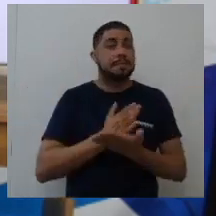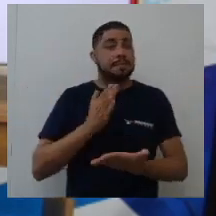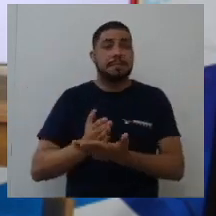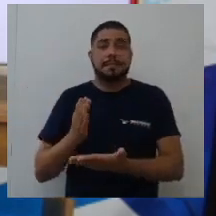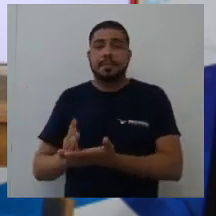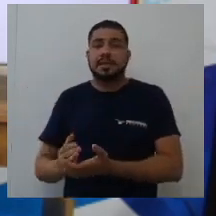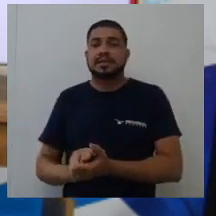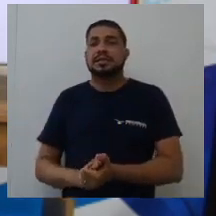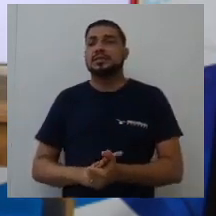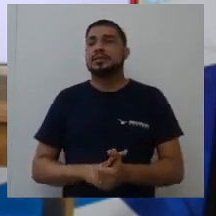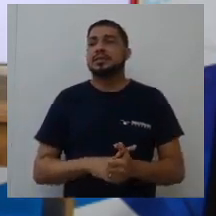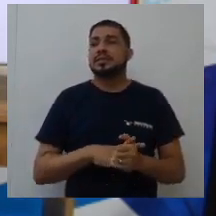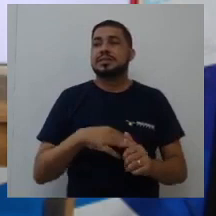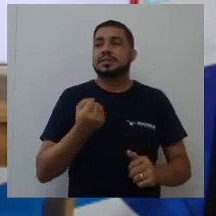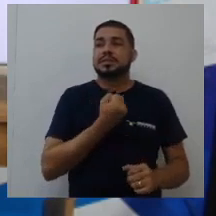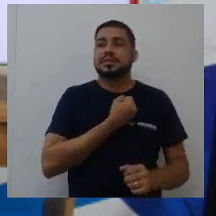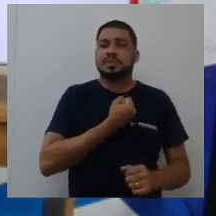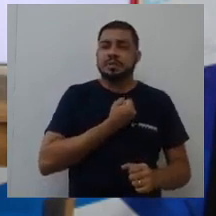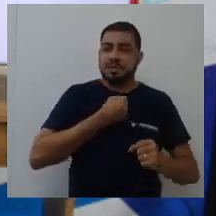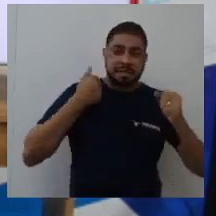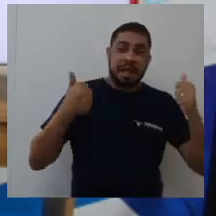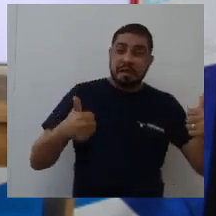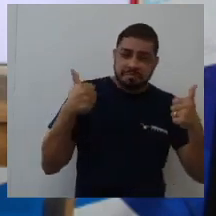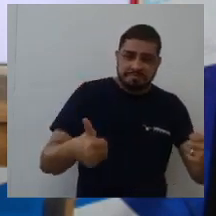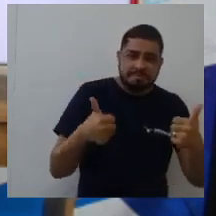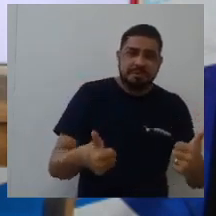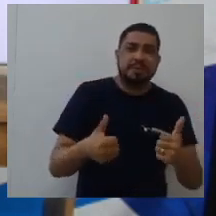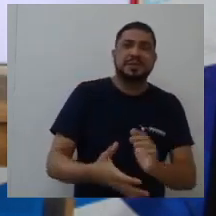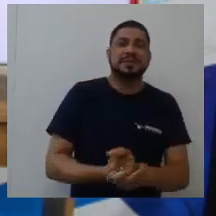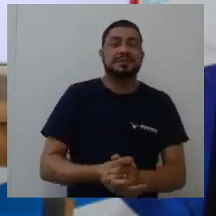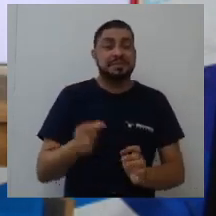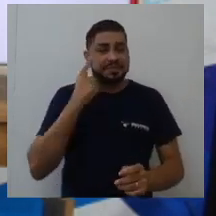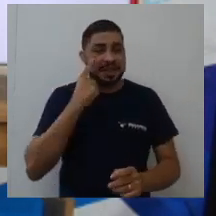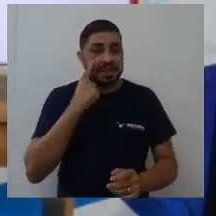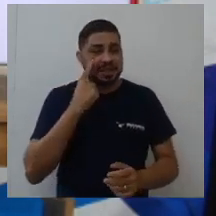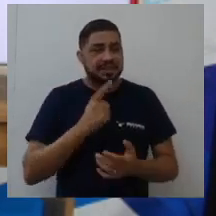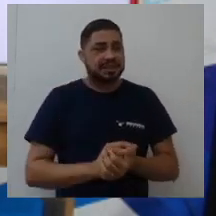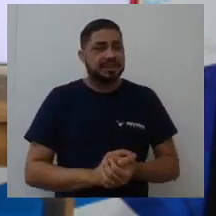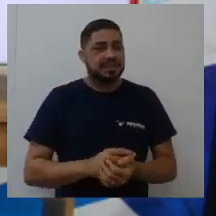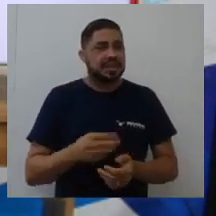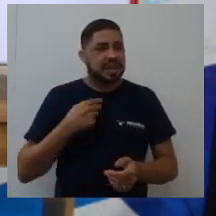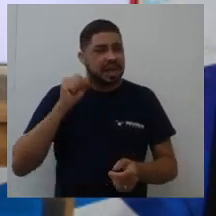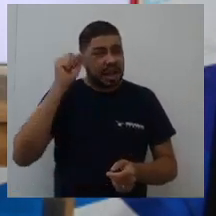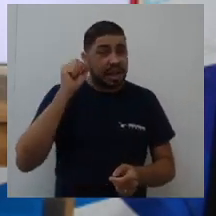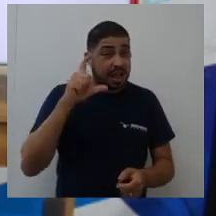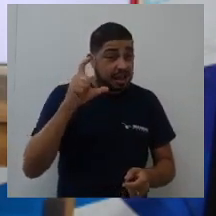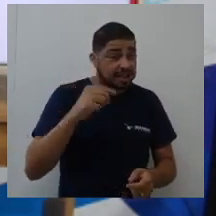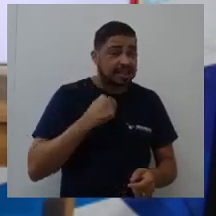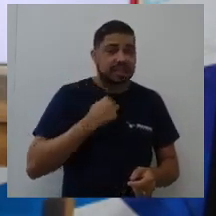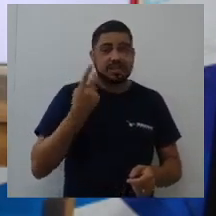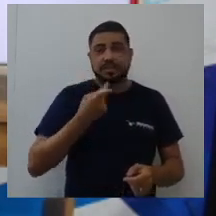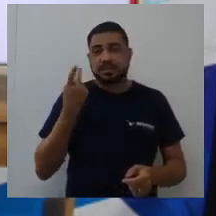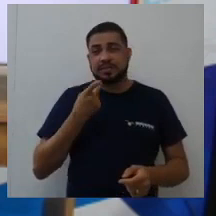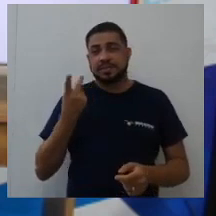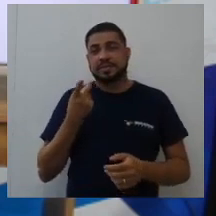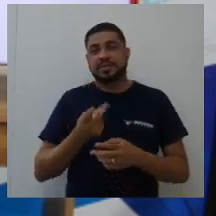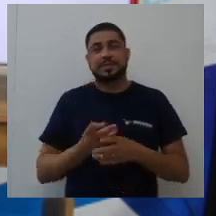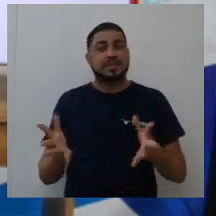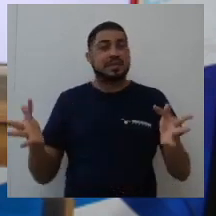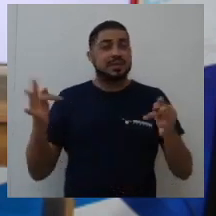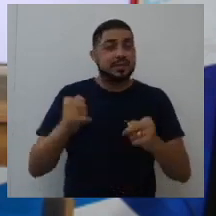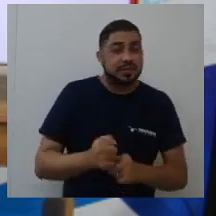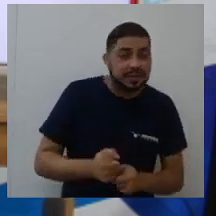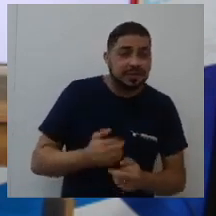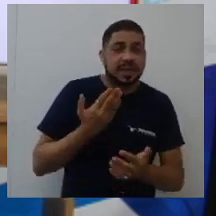dos números. Meu irmão, massa, velho, massa. Veja, tá ligado quando eu disse assim, ó? Quando chega no final